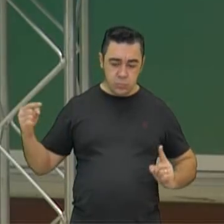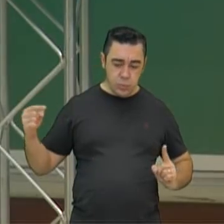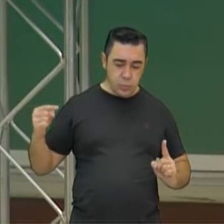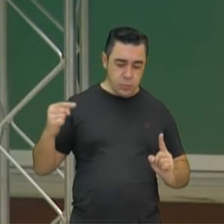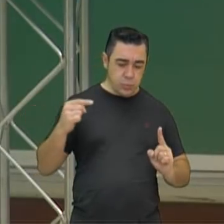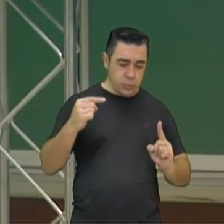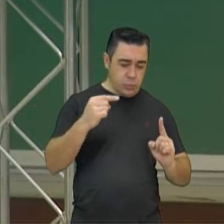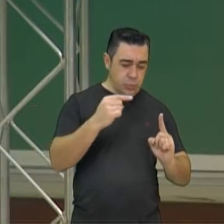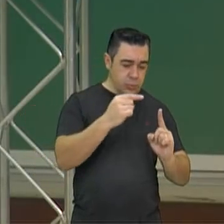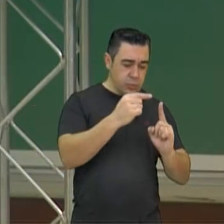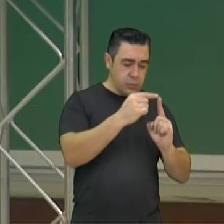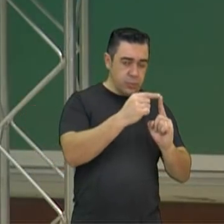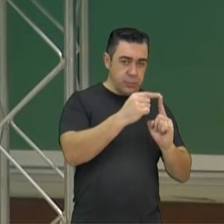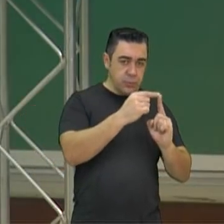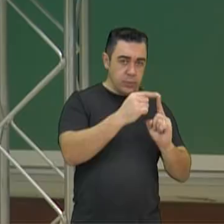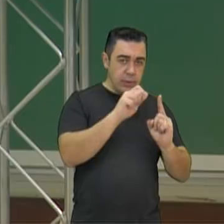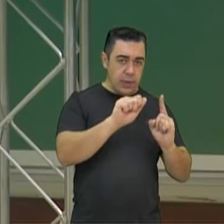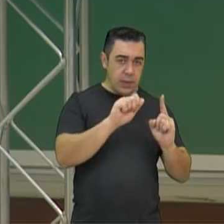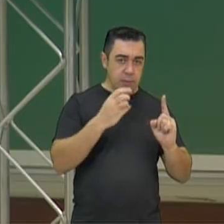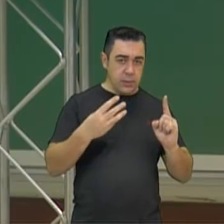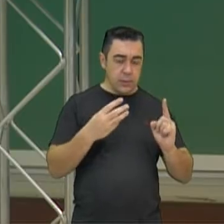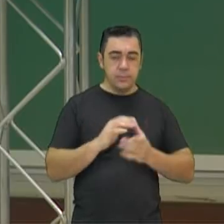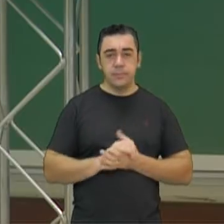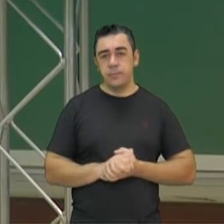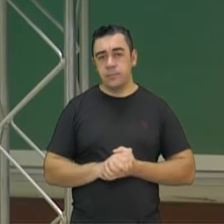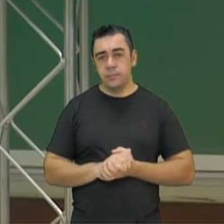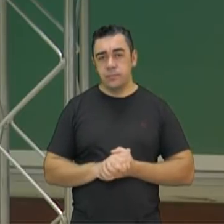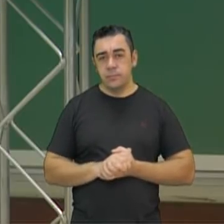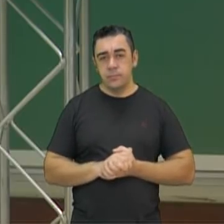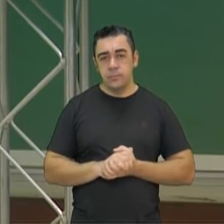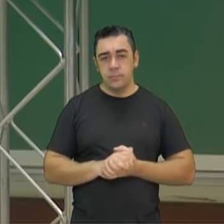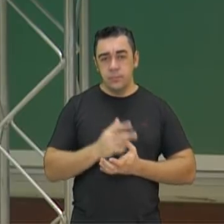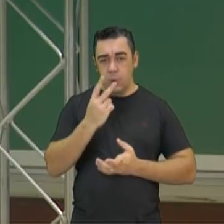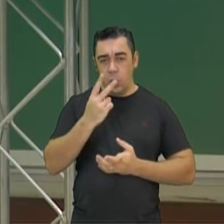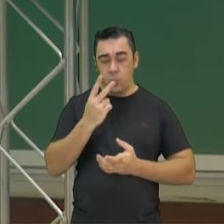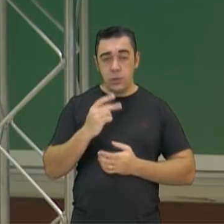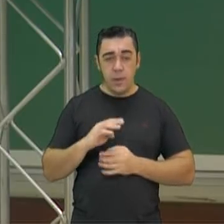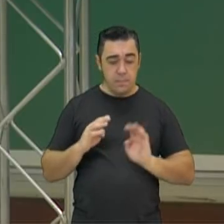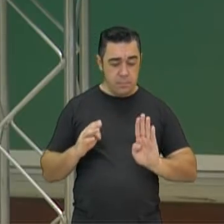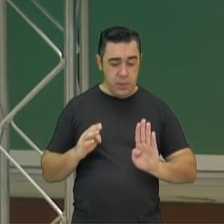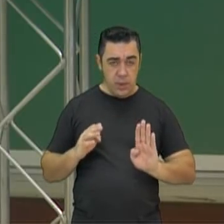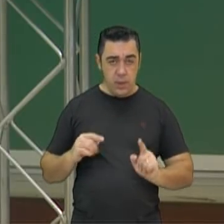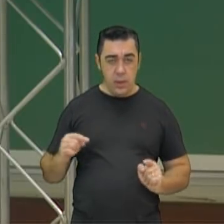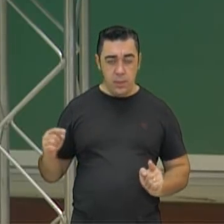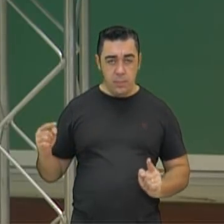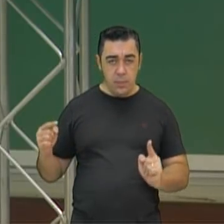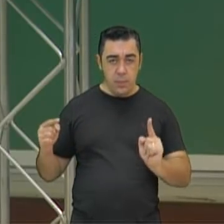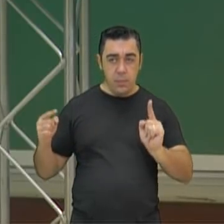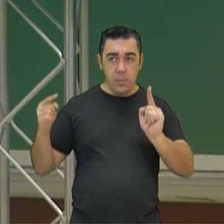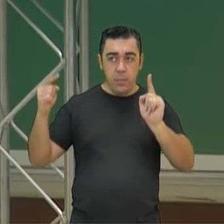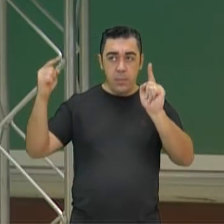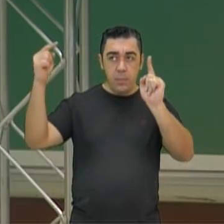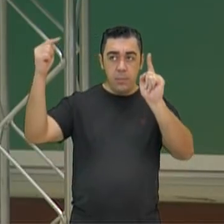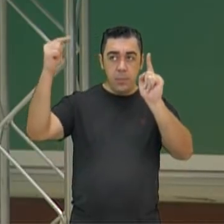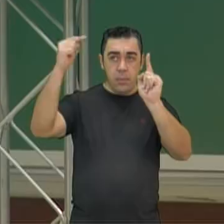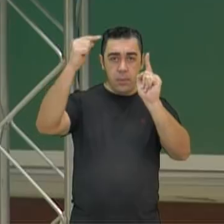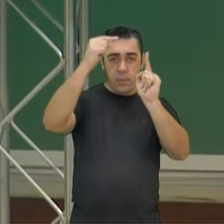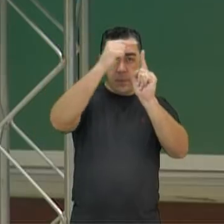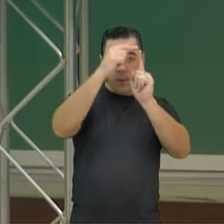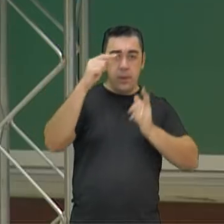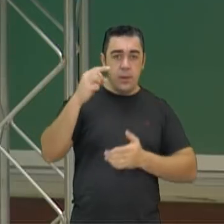Então, a primeira, A3. A segunda, B7. Qual que é a peça que está no B7? Vamos pensar lá,